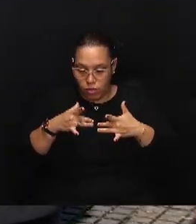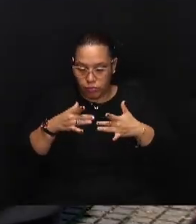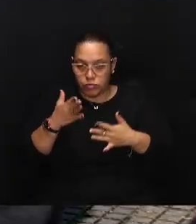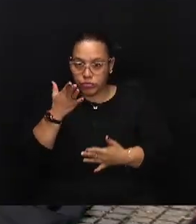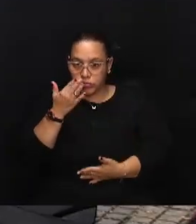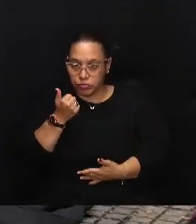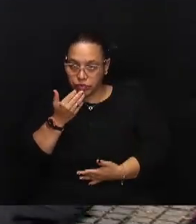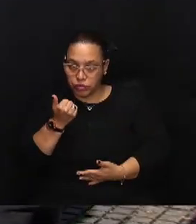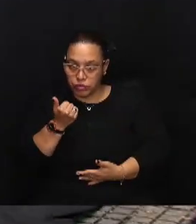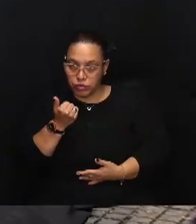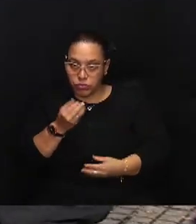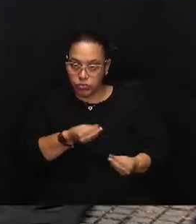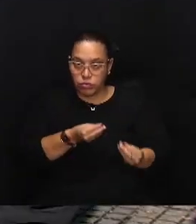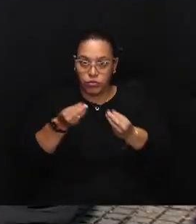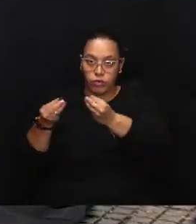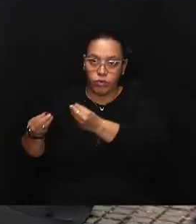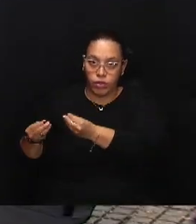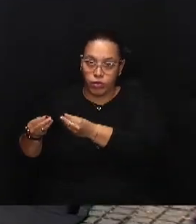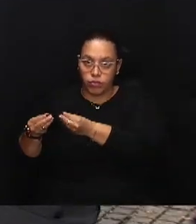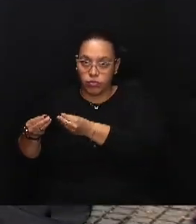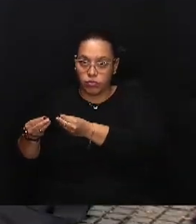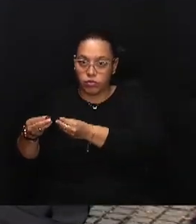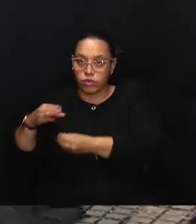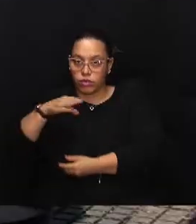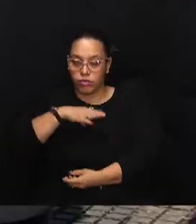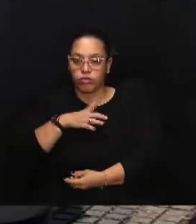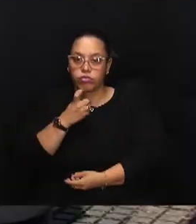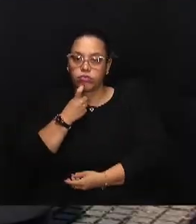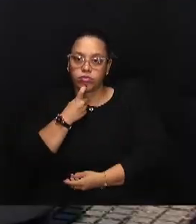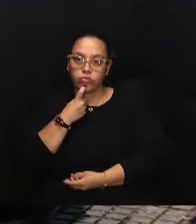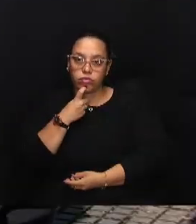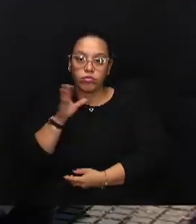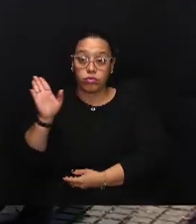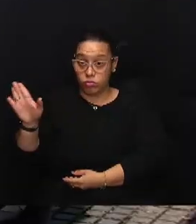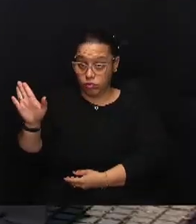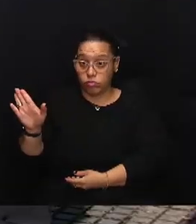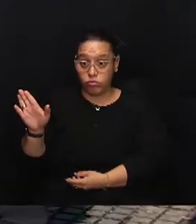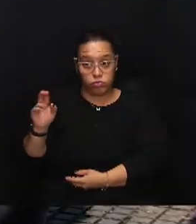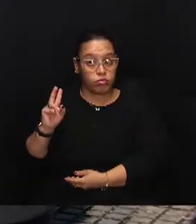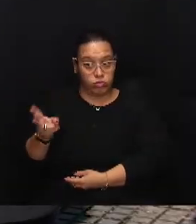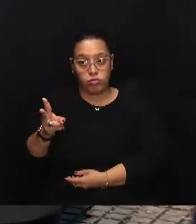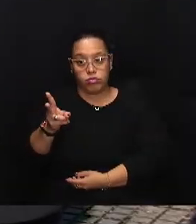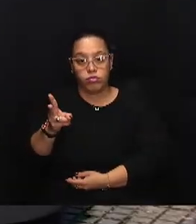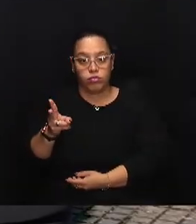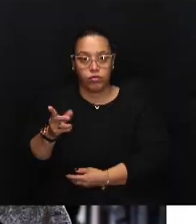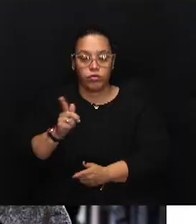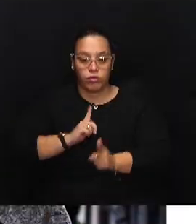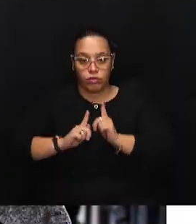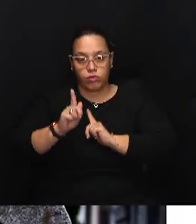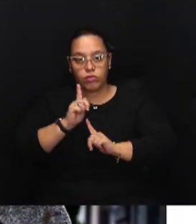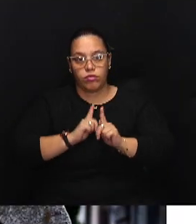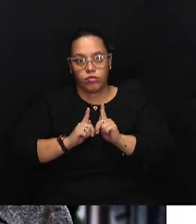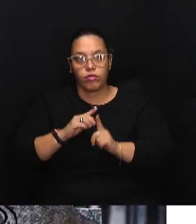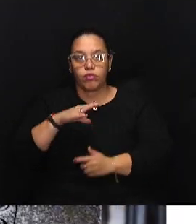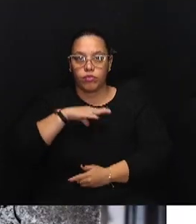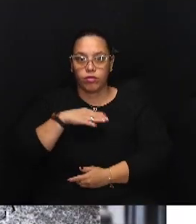alimentos são destinados ao banco de alimentos da cidade, então ele vai ficar sempre com a gestão da